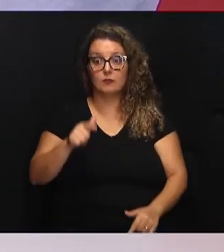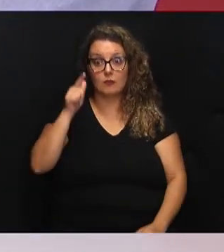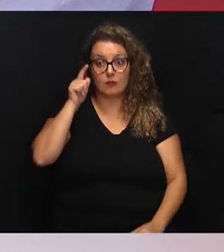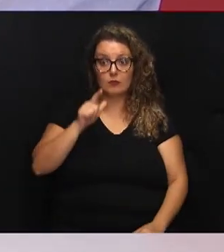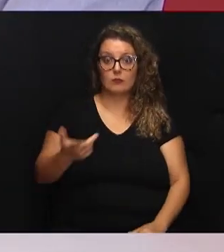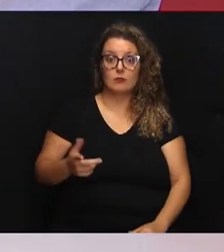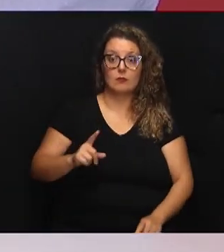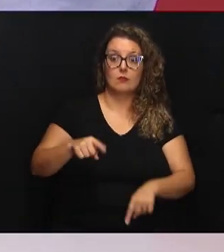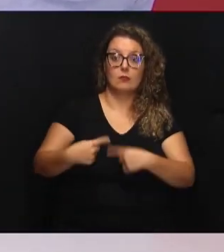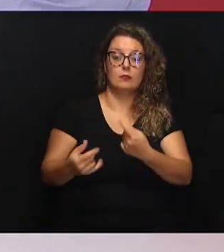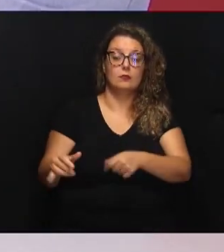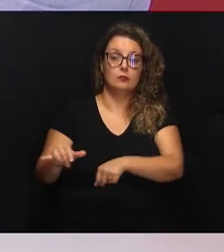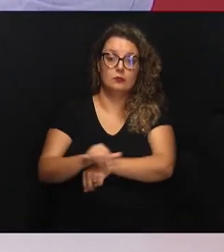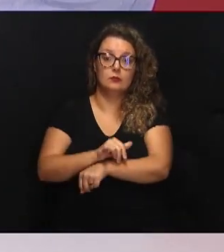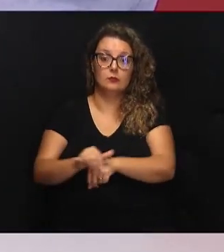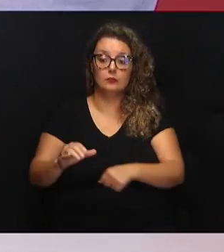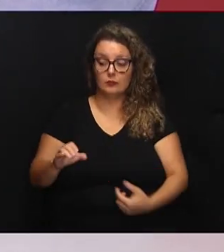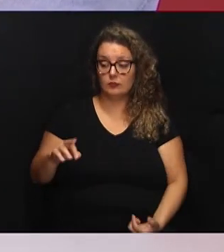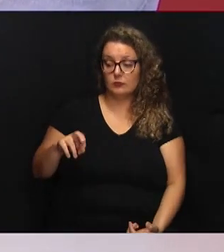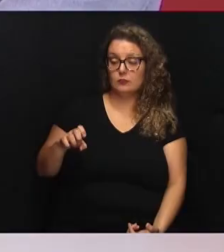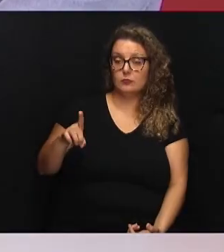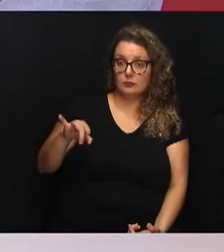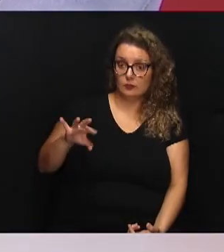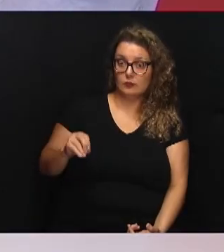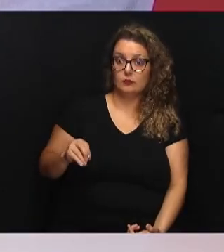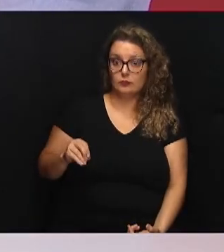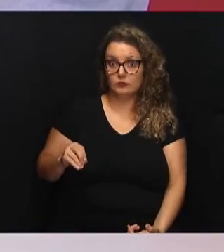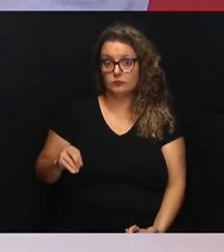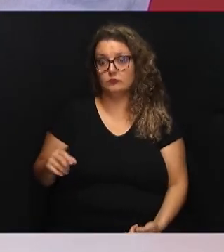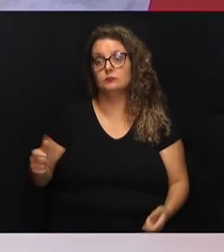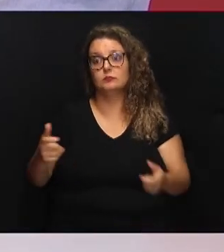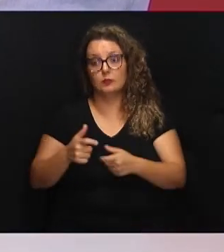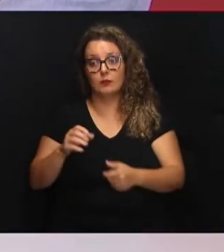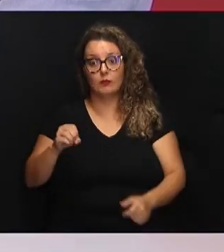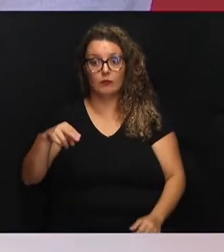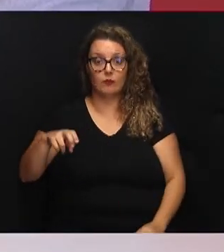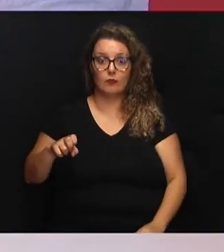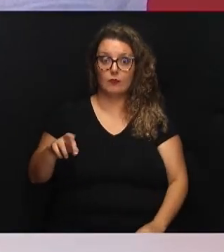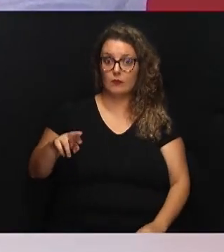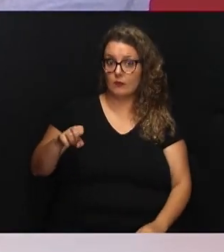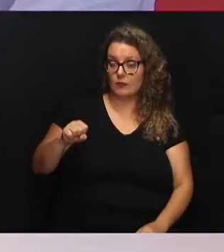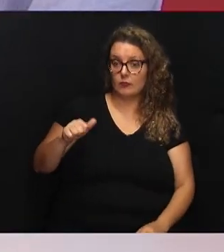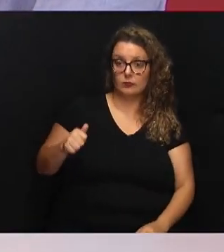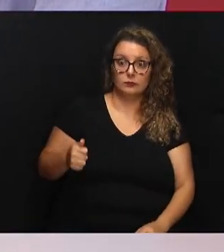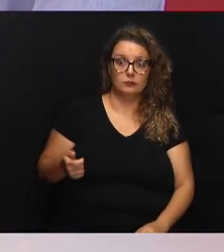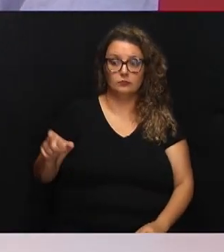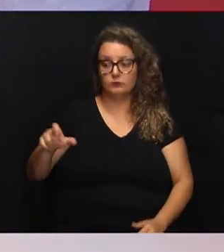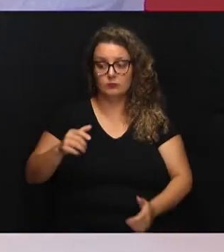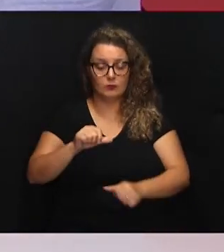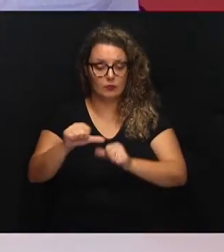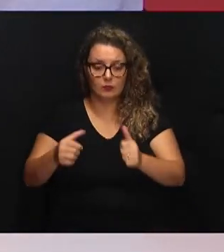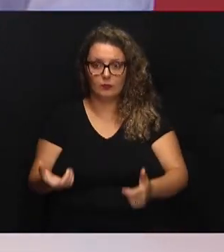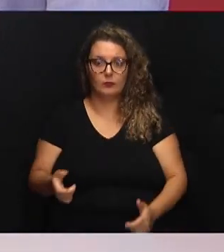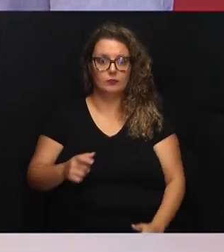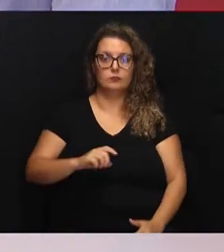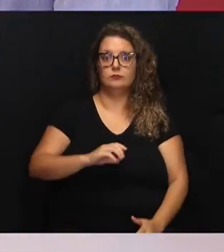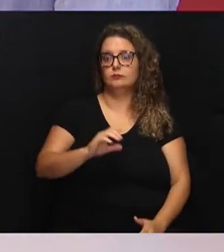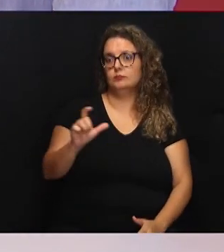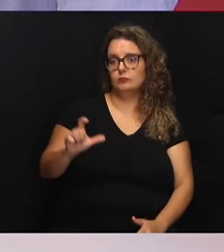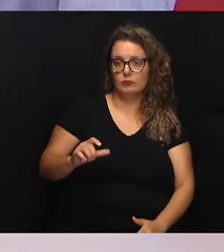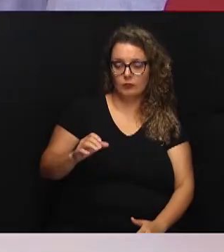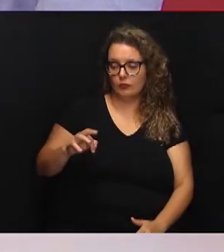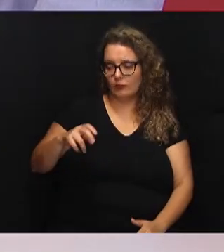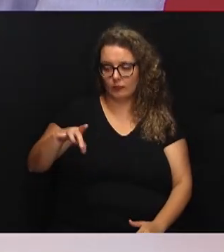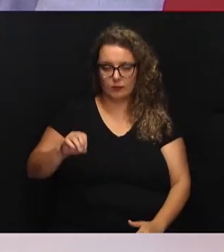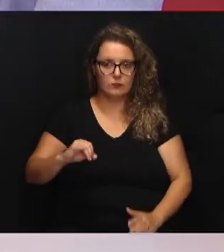outras formas de crédito mais onerosas. Sair do cartão de crédito, sair do crédito de juro, do cheque